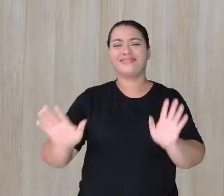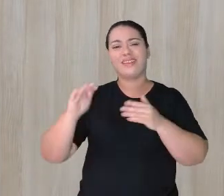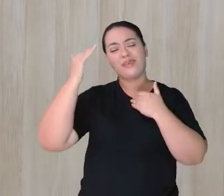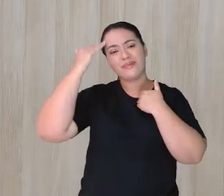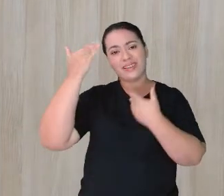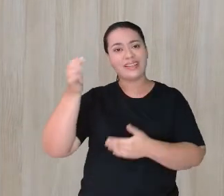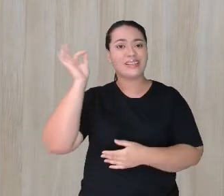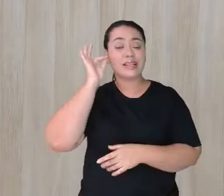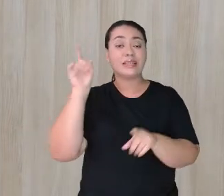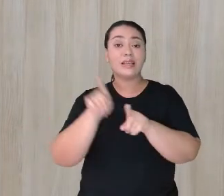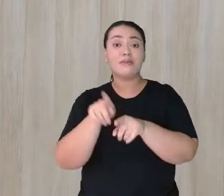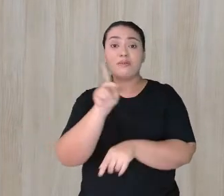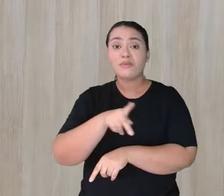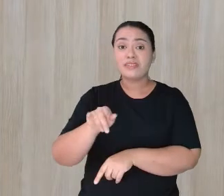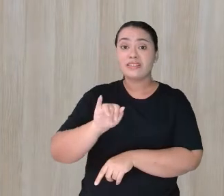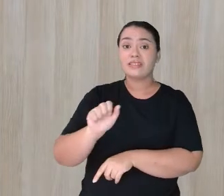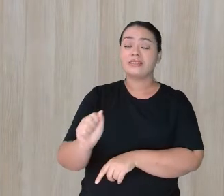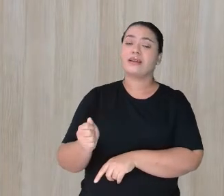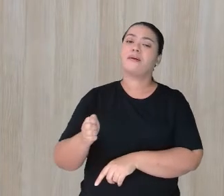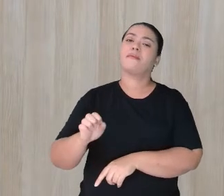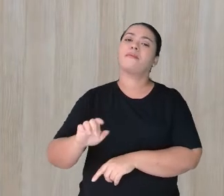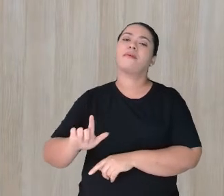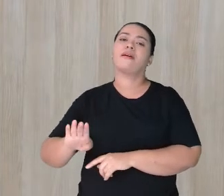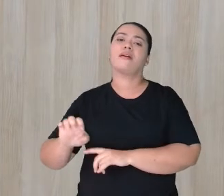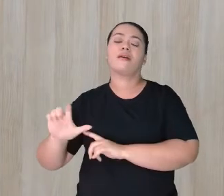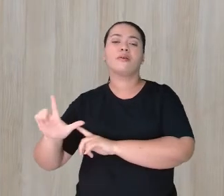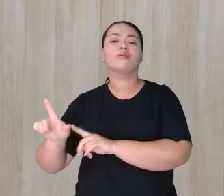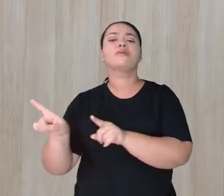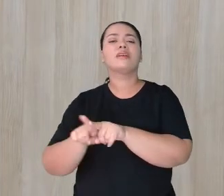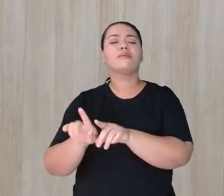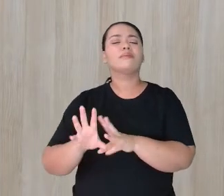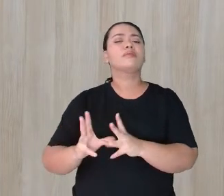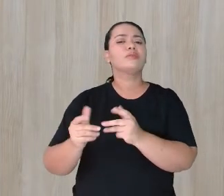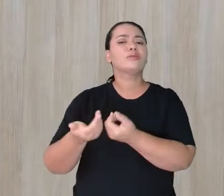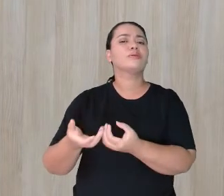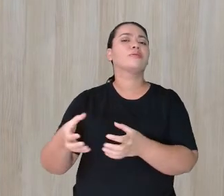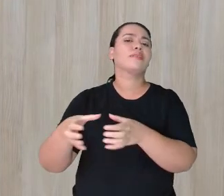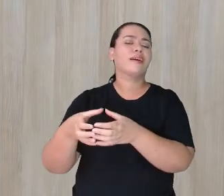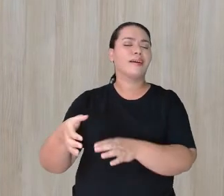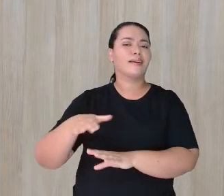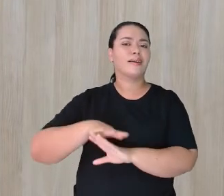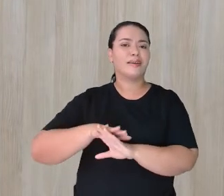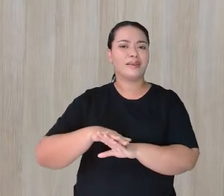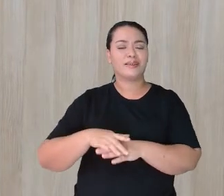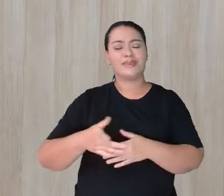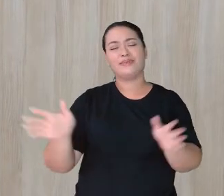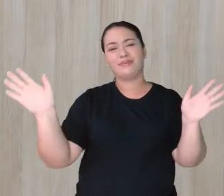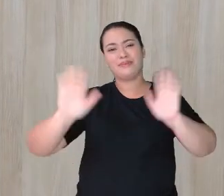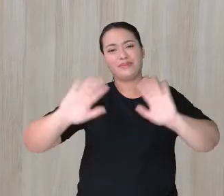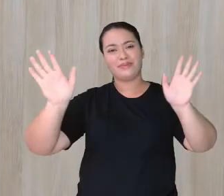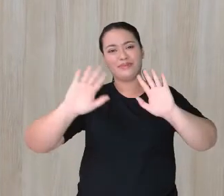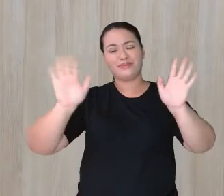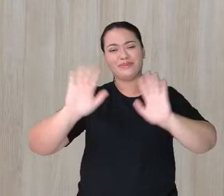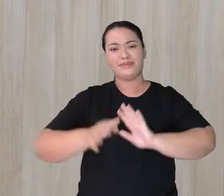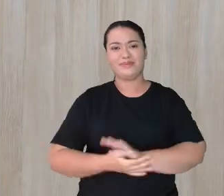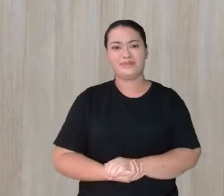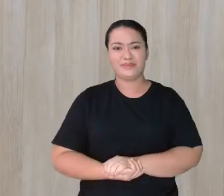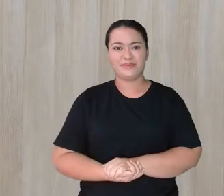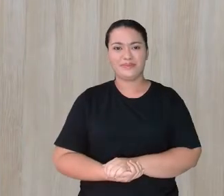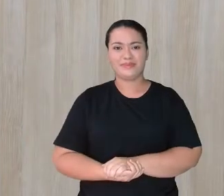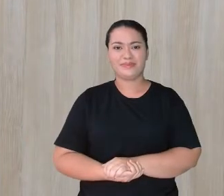Gisela, a professora Isabel e toda a equipe aí que faz nossas aulas serem melhores a cada dia. Tchau, tchau, pessoal.